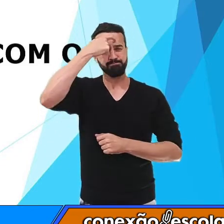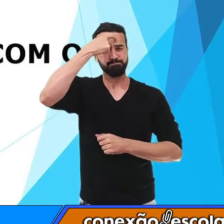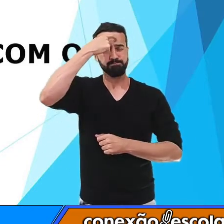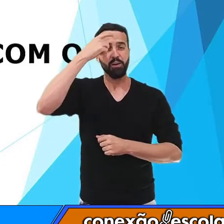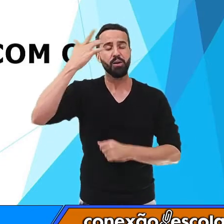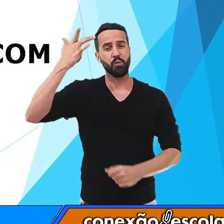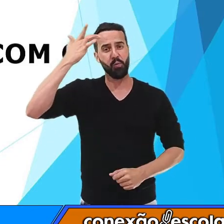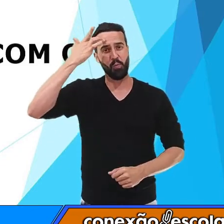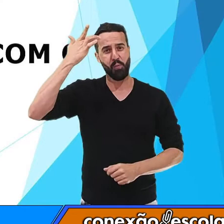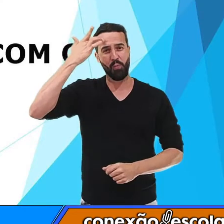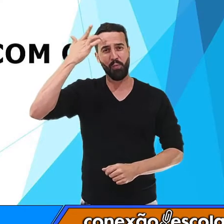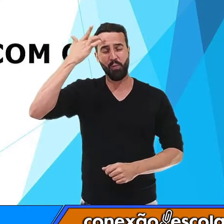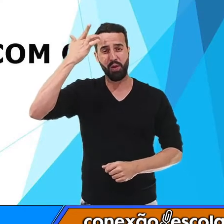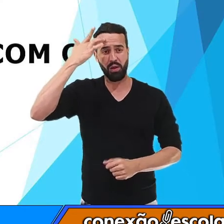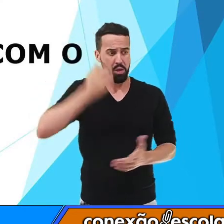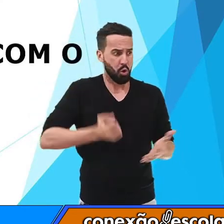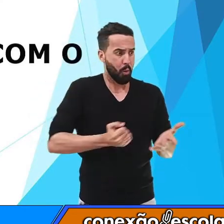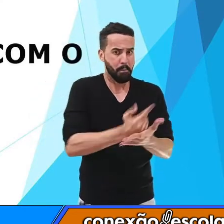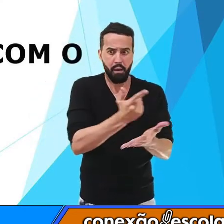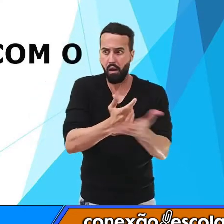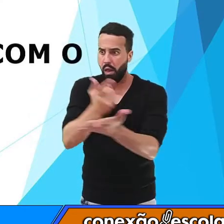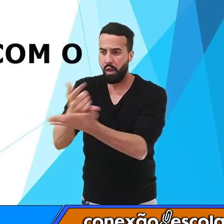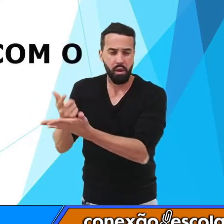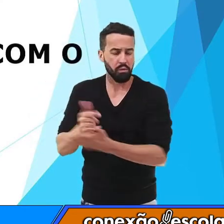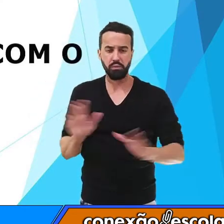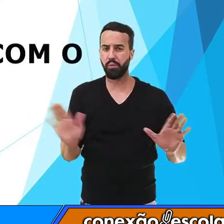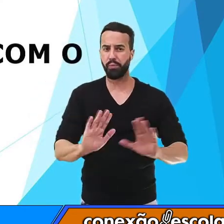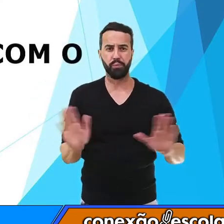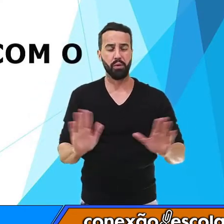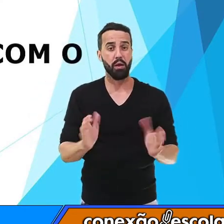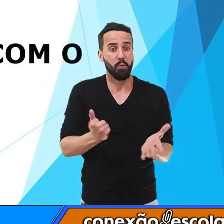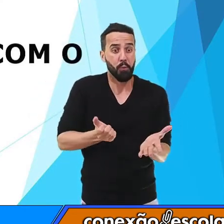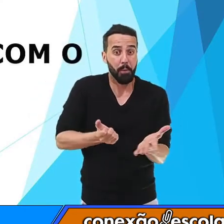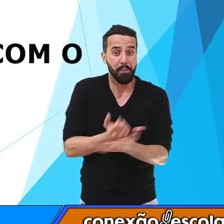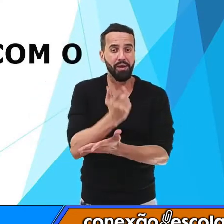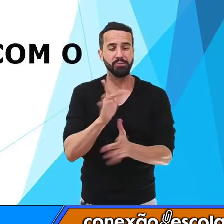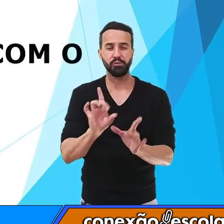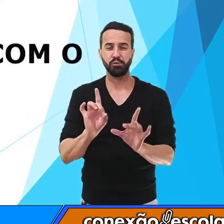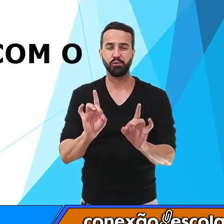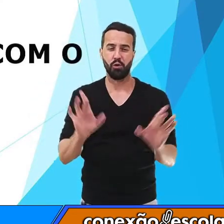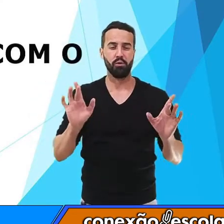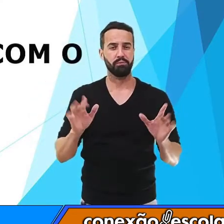significa não comprar por impulso, e sim apenas o